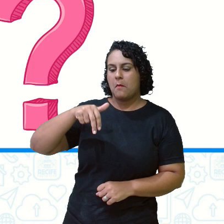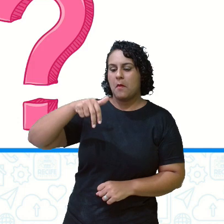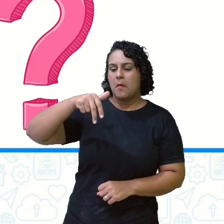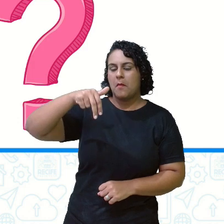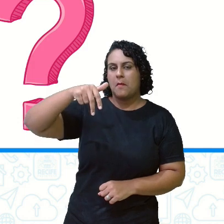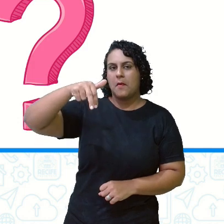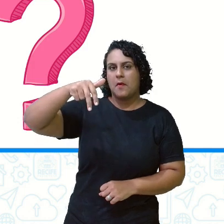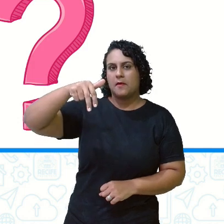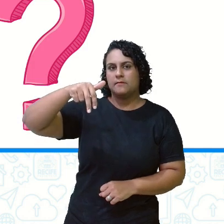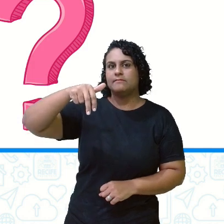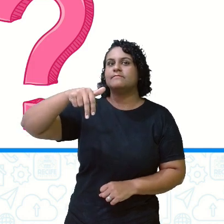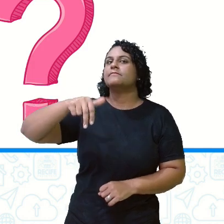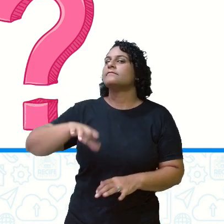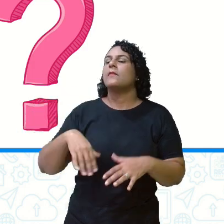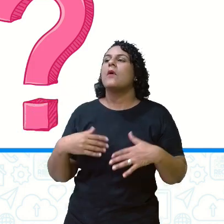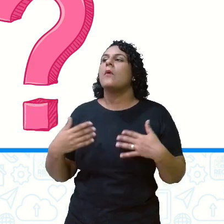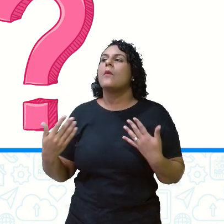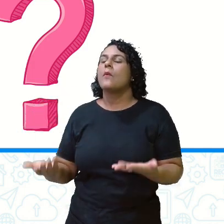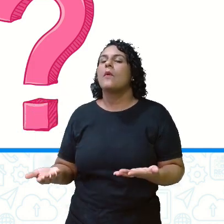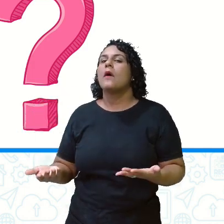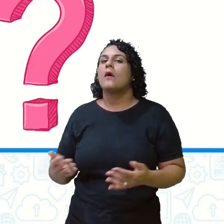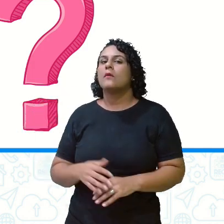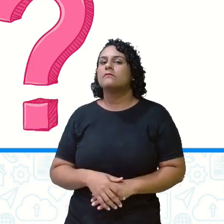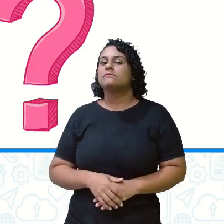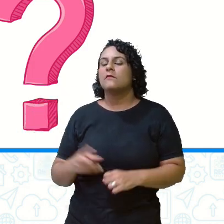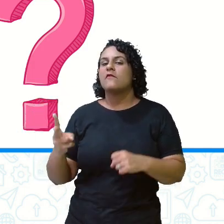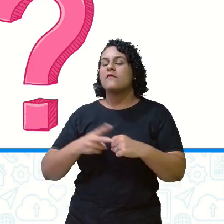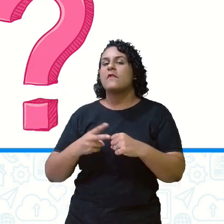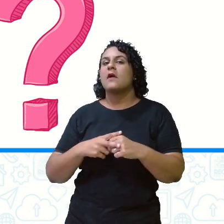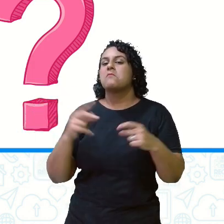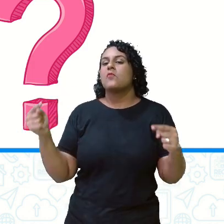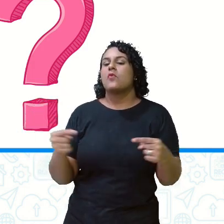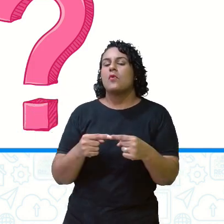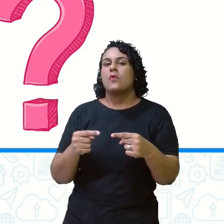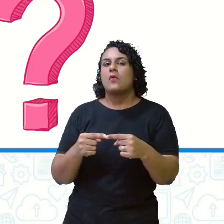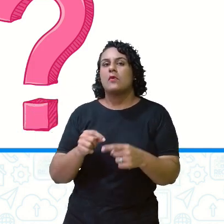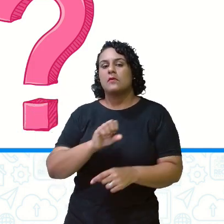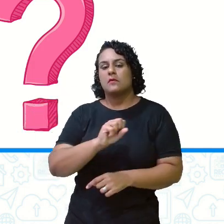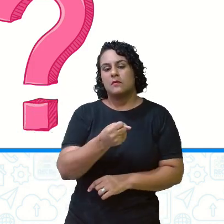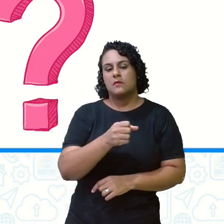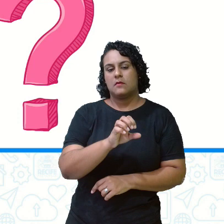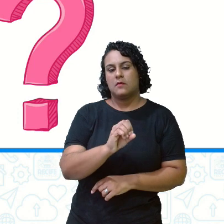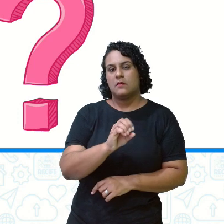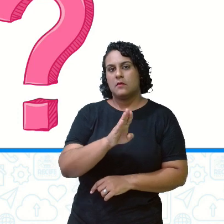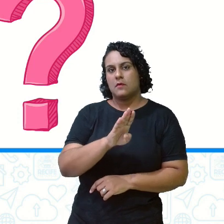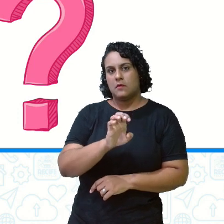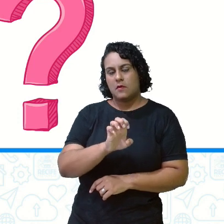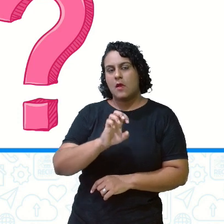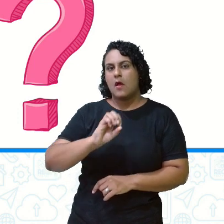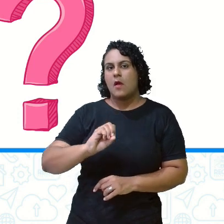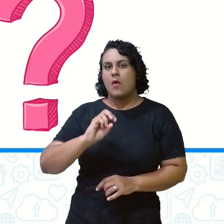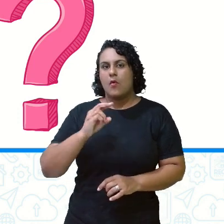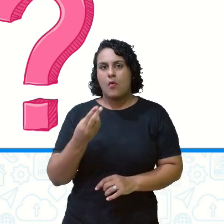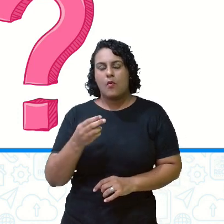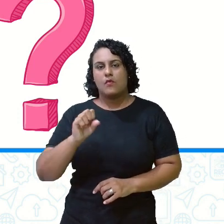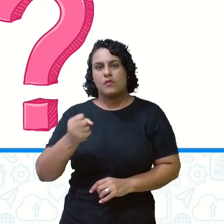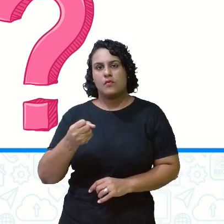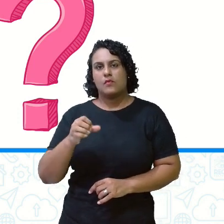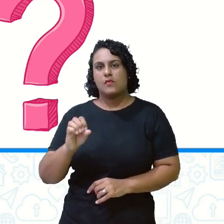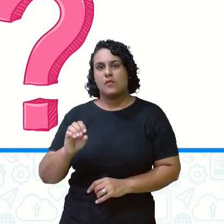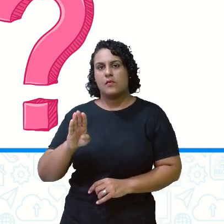escadas. Então, qual aí vai ser o verbo? A gente vai dizer que ele sobe a escada ou